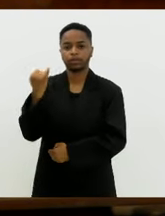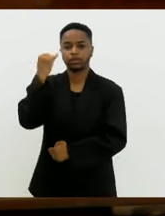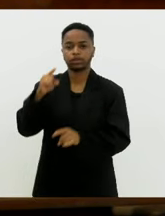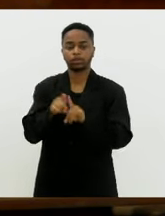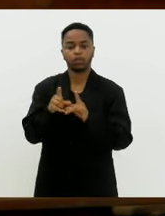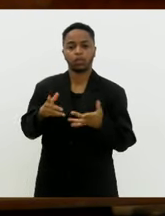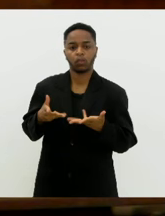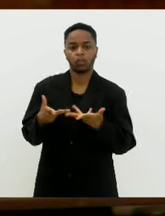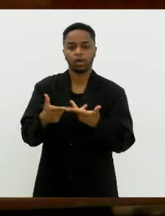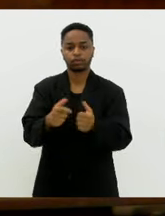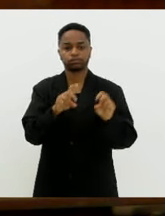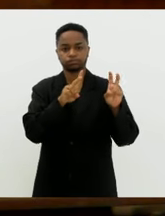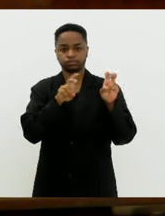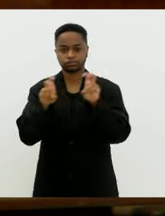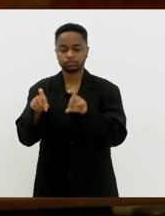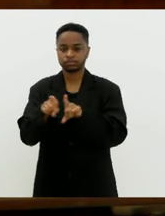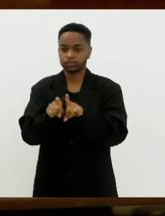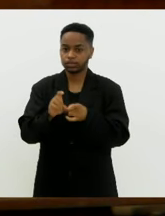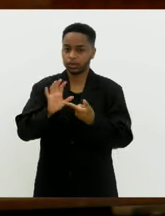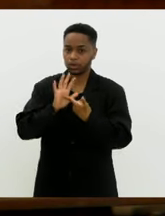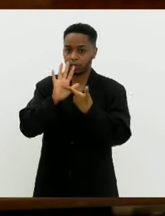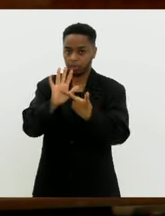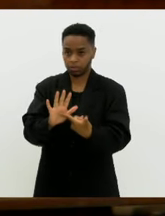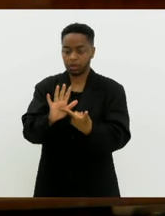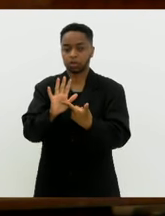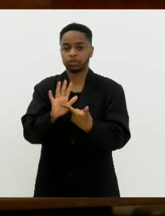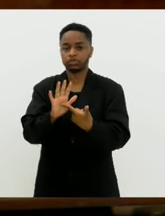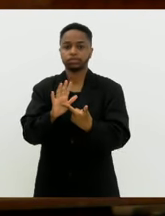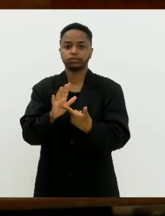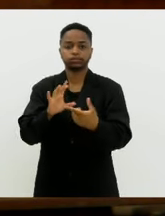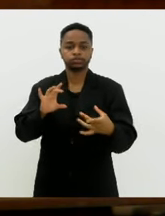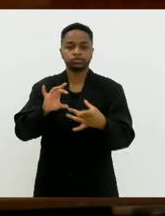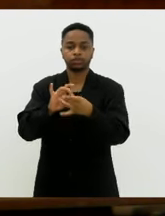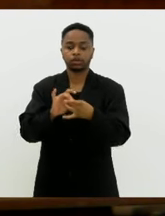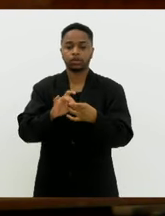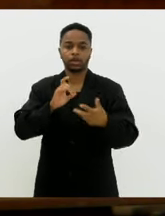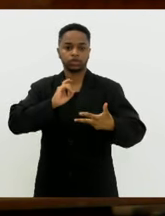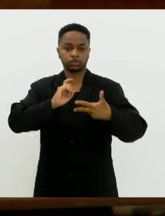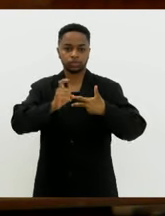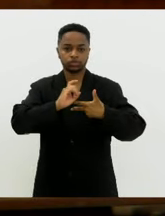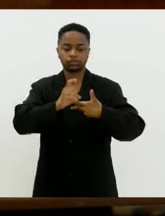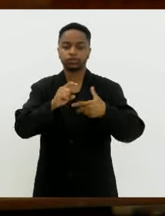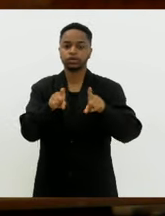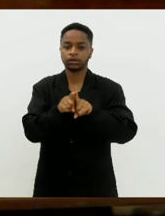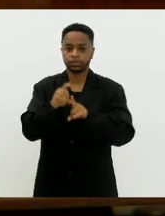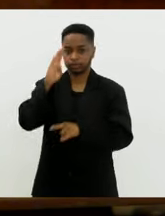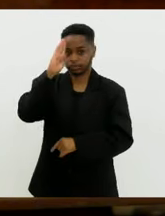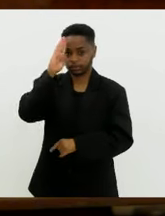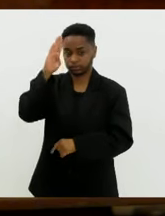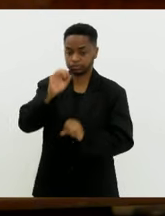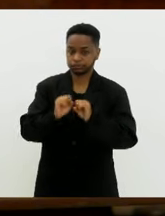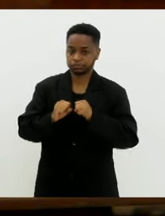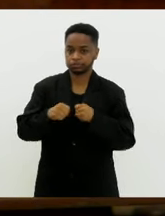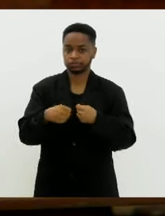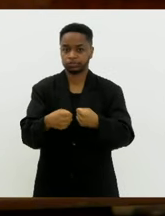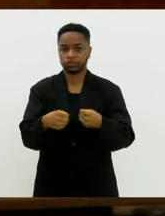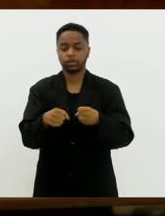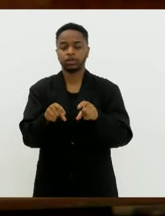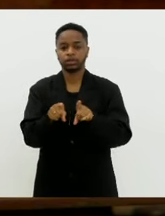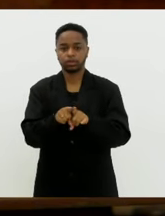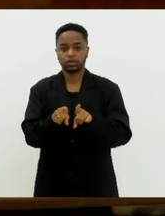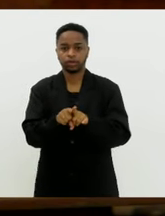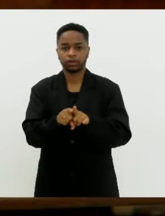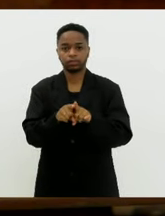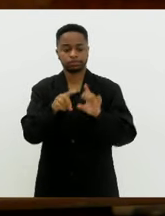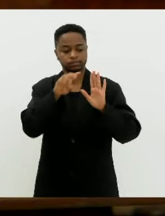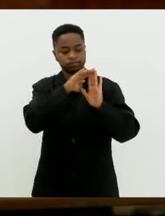questão, demonstrando sincronia com o Poder Executivo e, sobretudo, o o engajamento e empenho com uma pauta